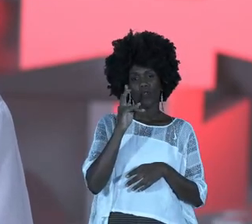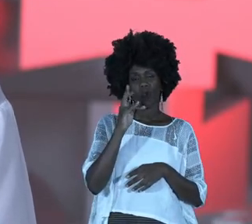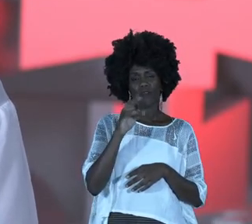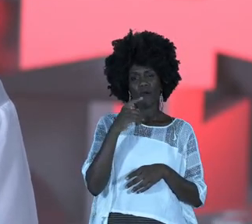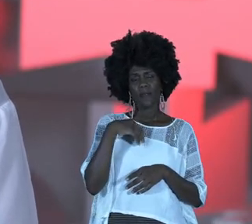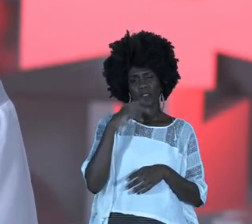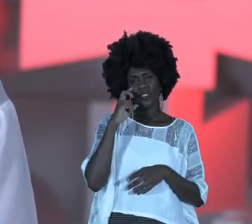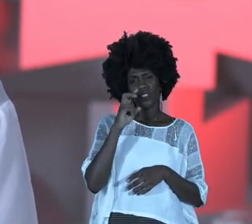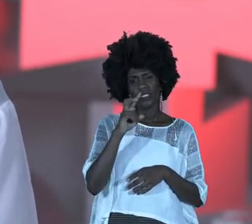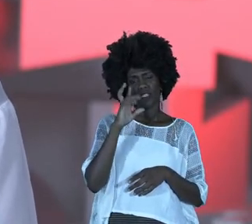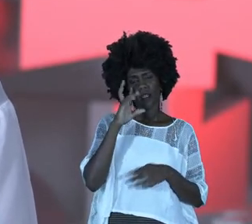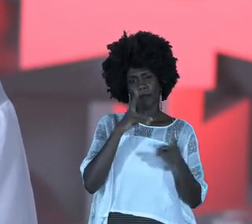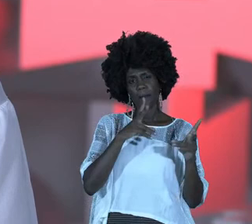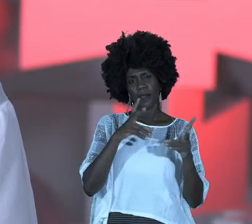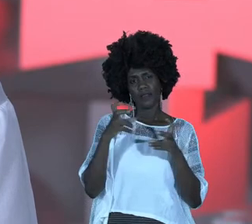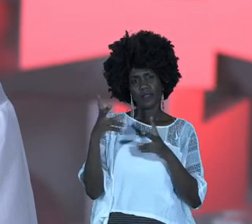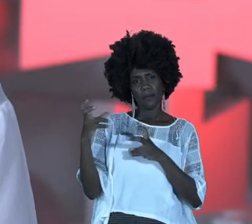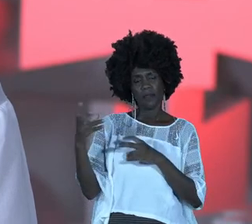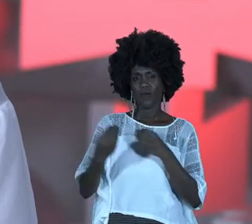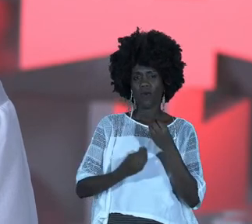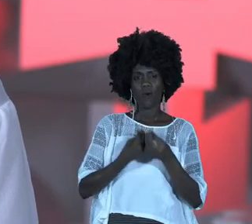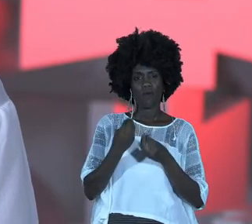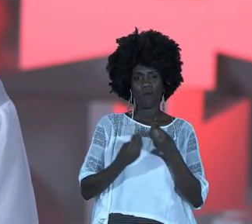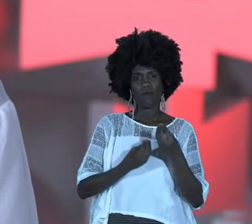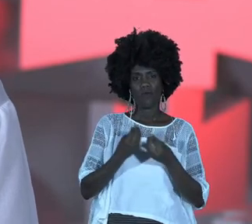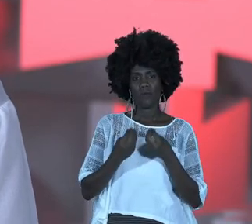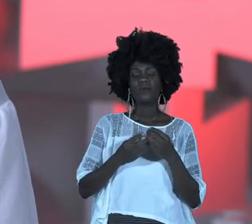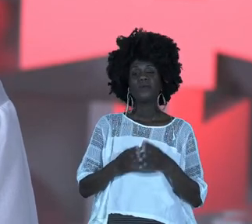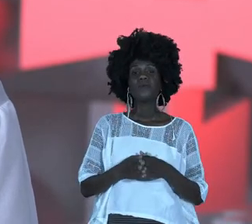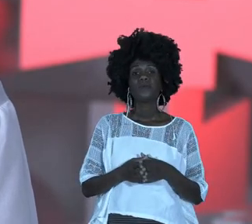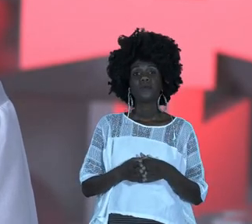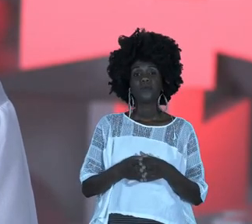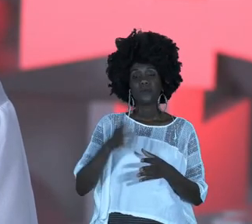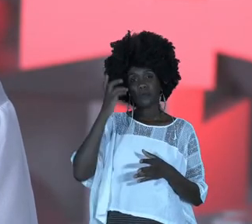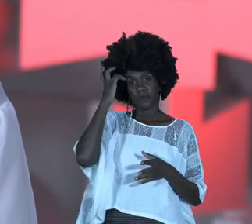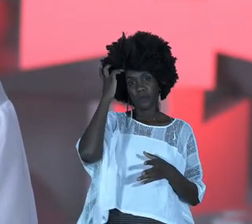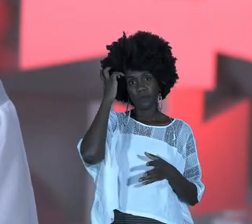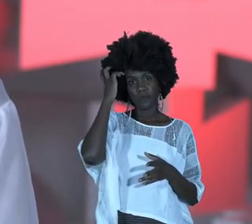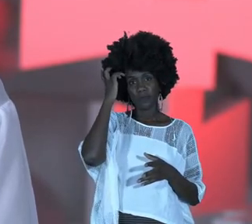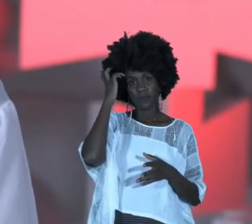ideia dessa construção, né, dessa